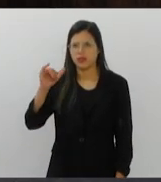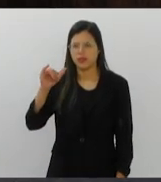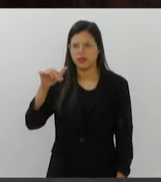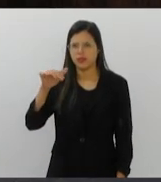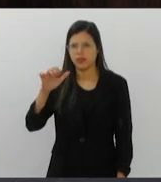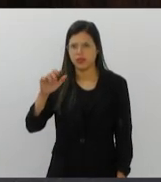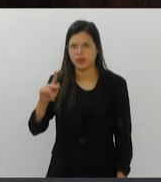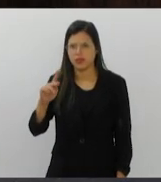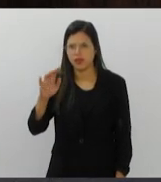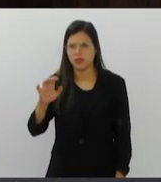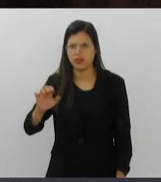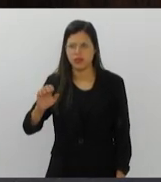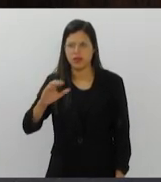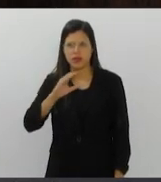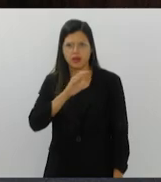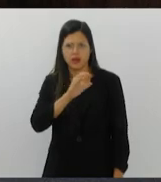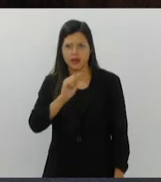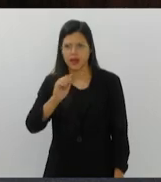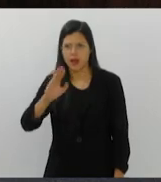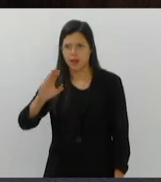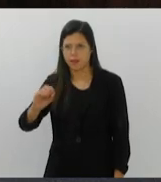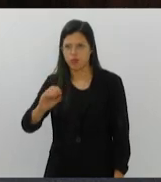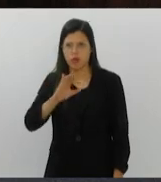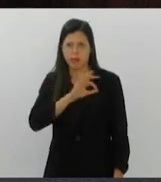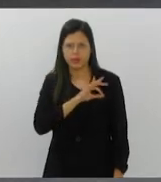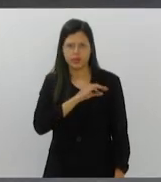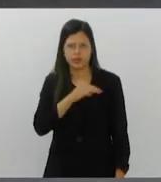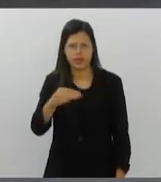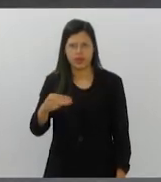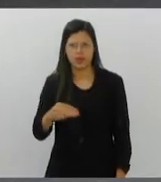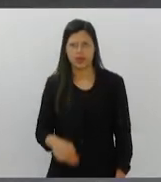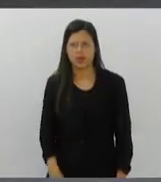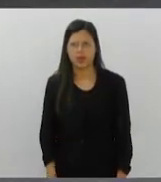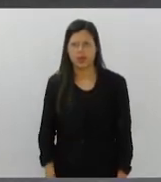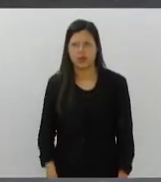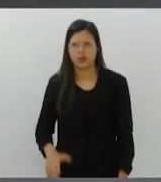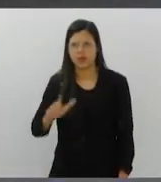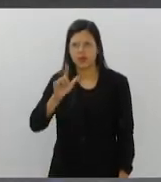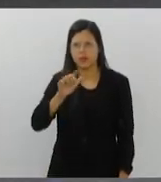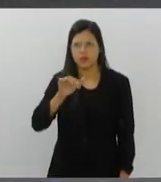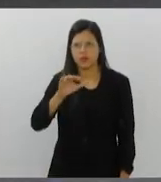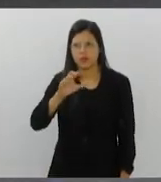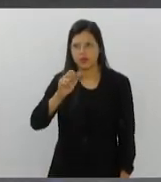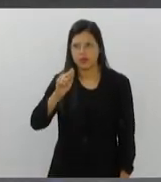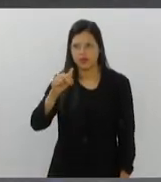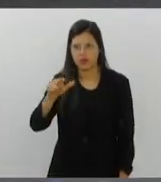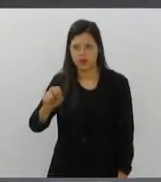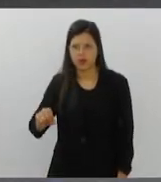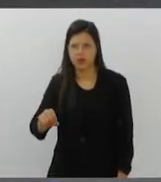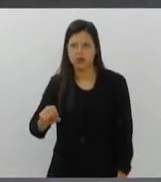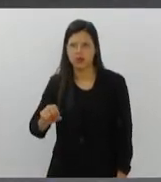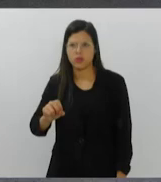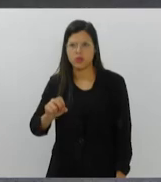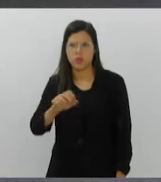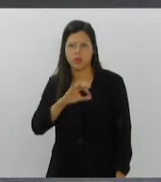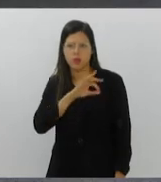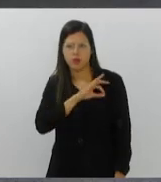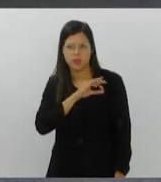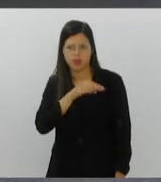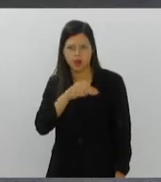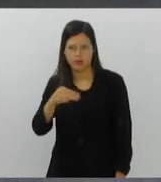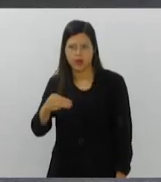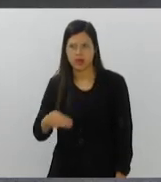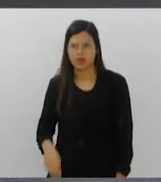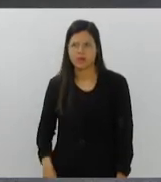Provezano Freitas, cabo da Polícia Militar. Luciano de Souza Custódio, policial militar.